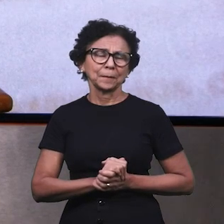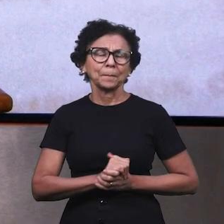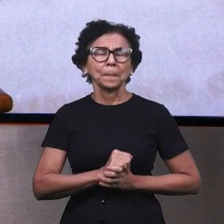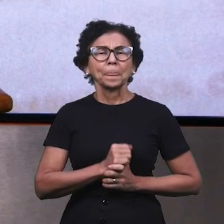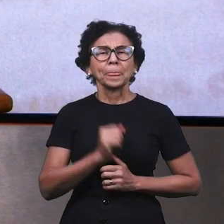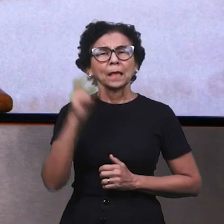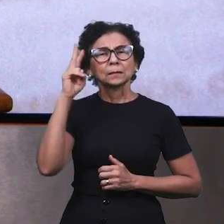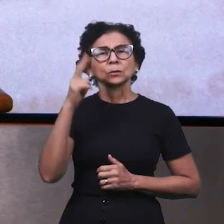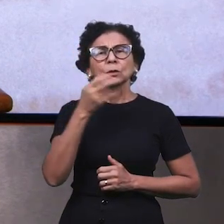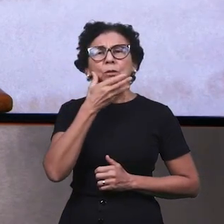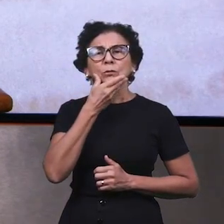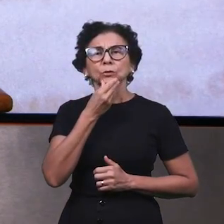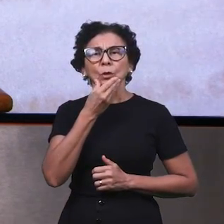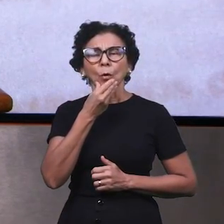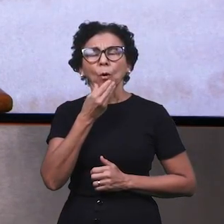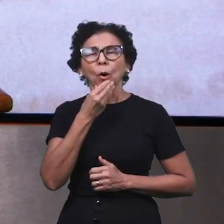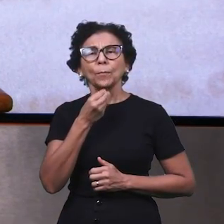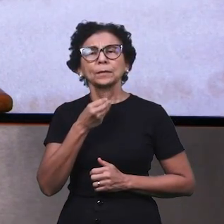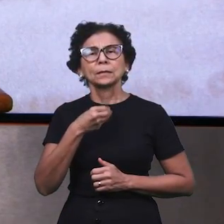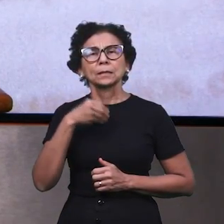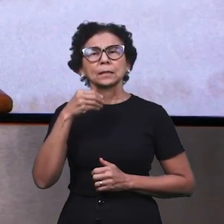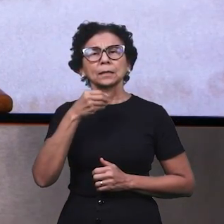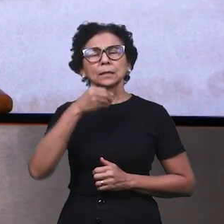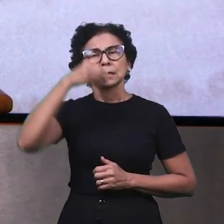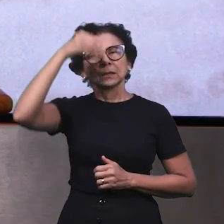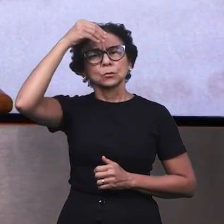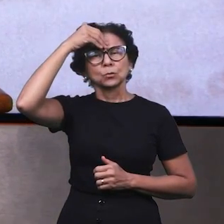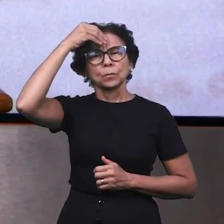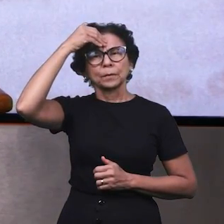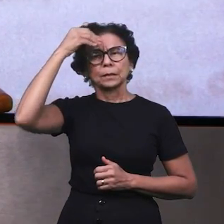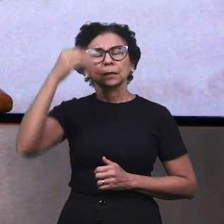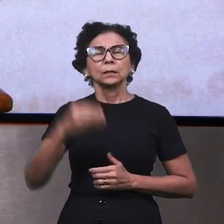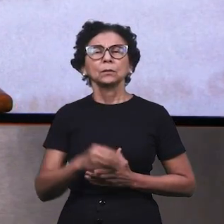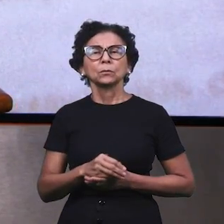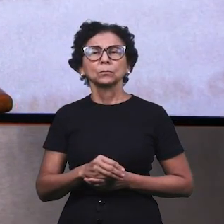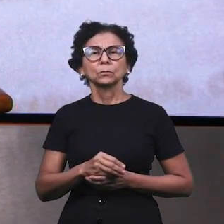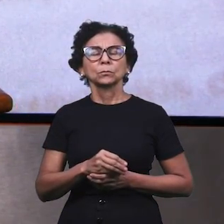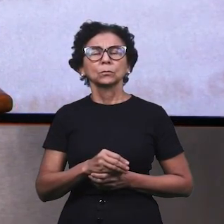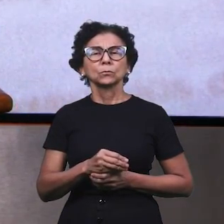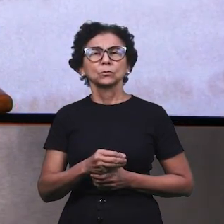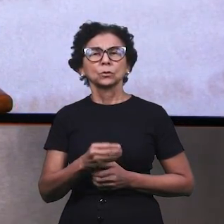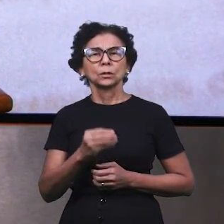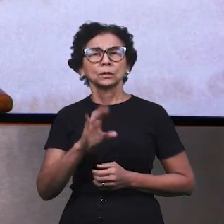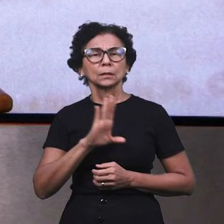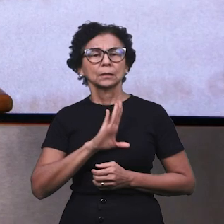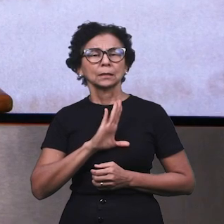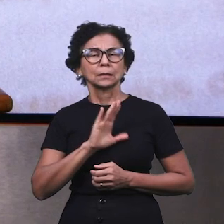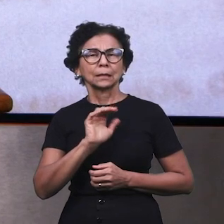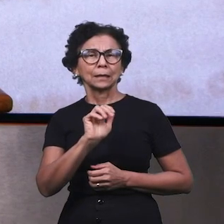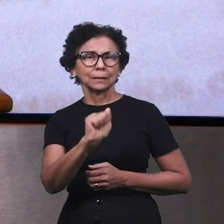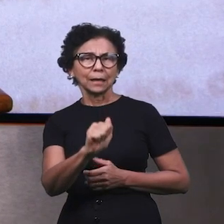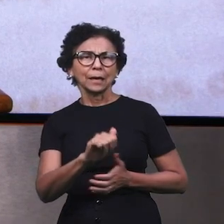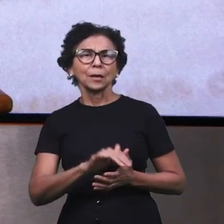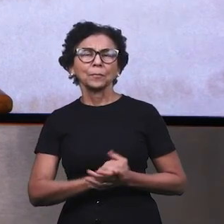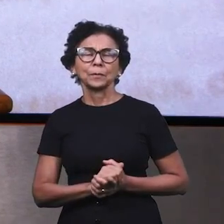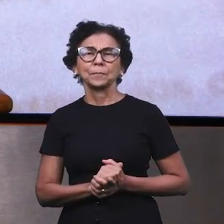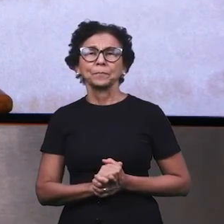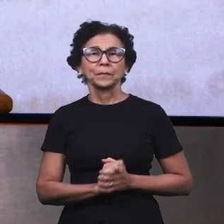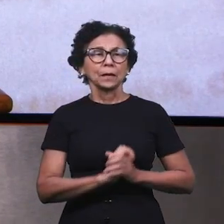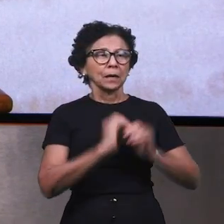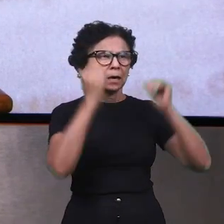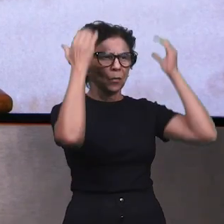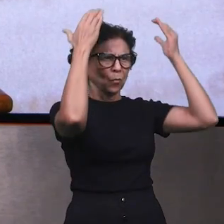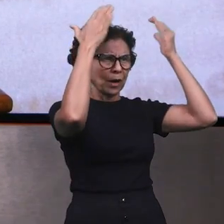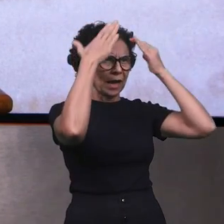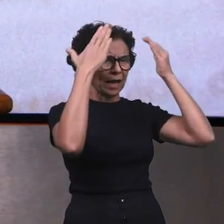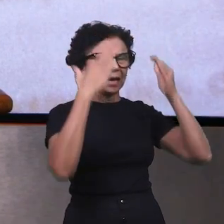Otiniel, sobrinho de Calebe, que venceu o rei da Síria e deu descanso por 40 anos à terra